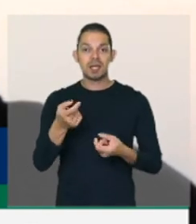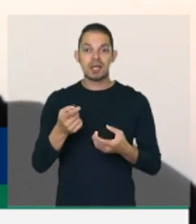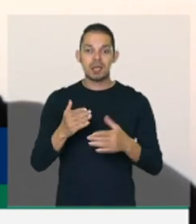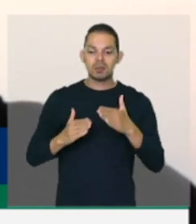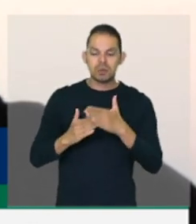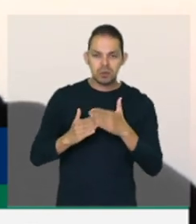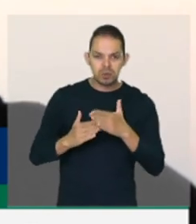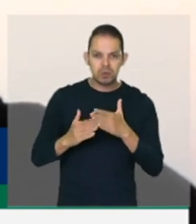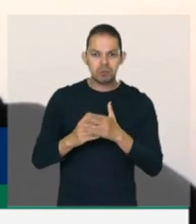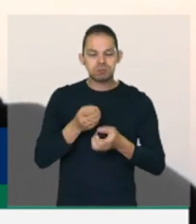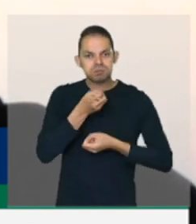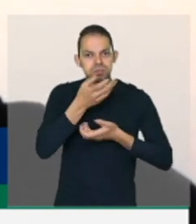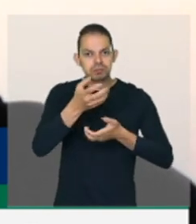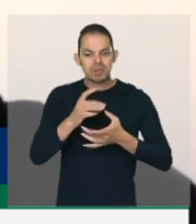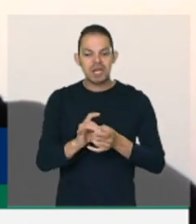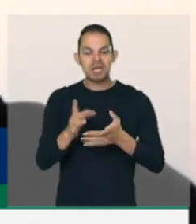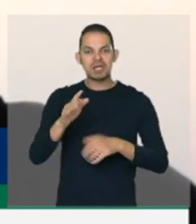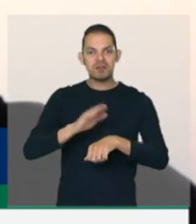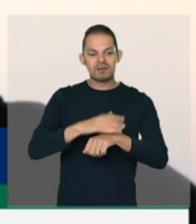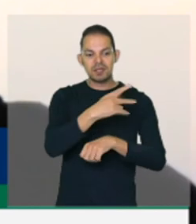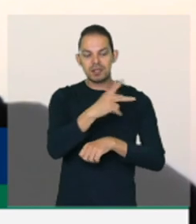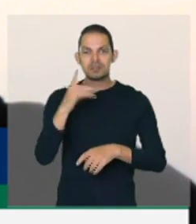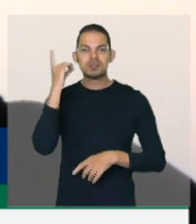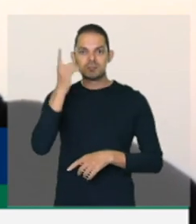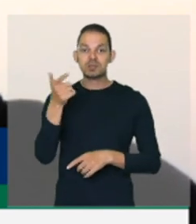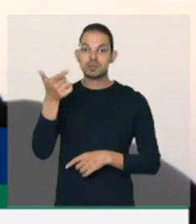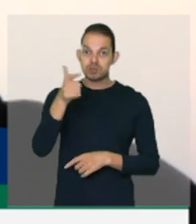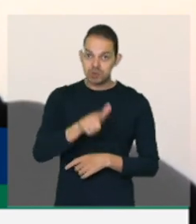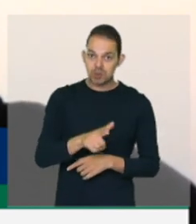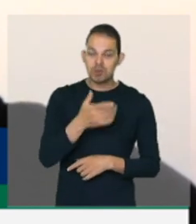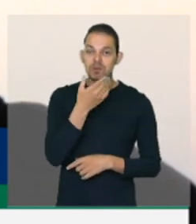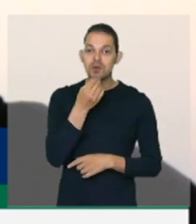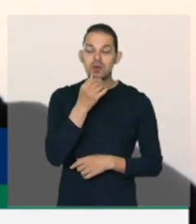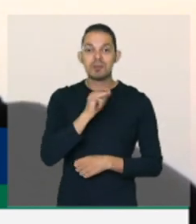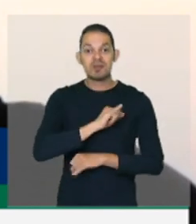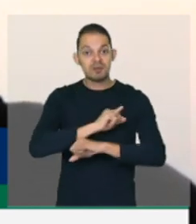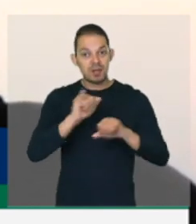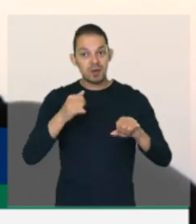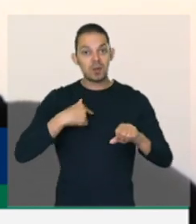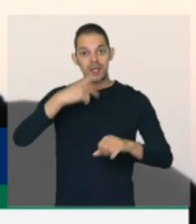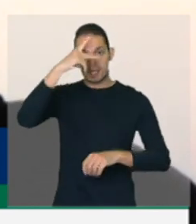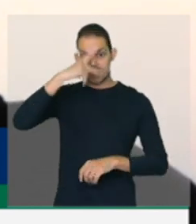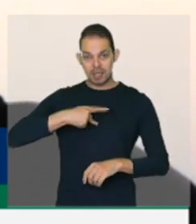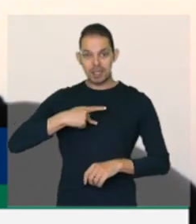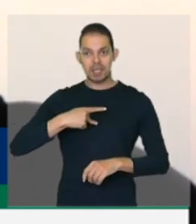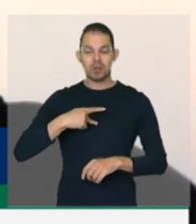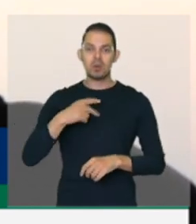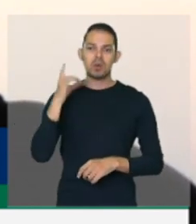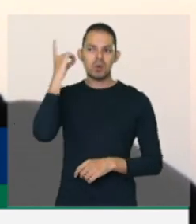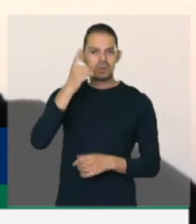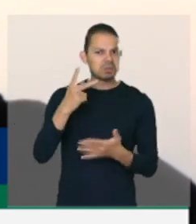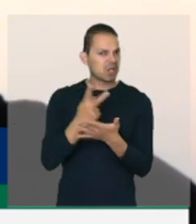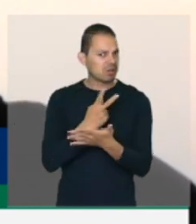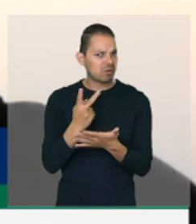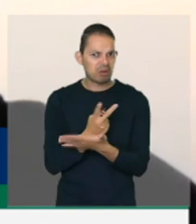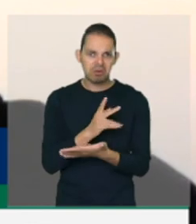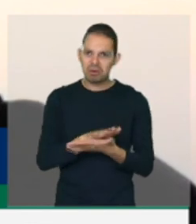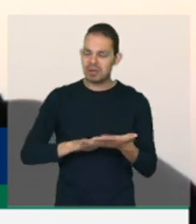livre expressão dos deputados. Abre aspas novamente. Eu, pessoalmente, acho que o deputado não honrou o seu mandato falando o que